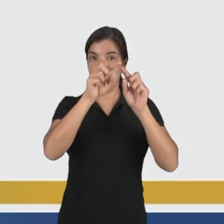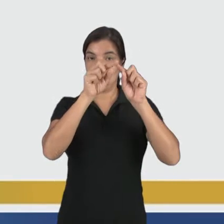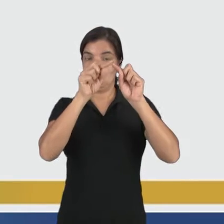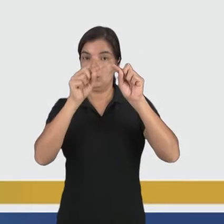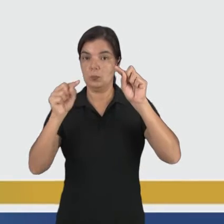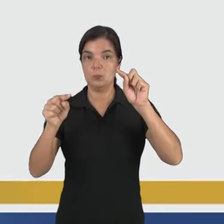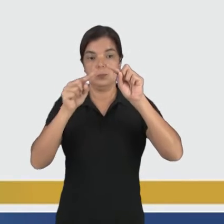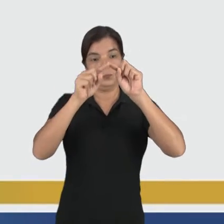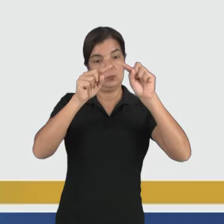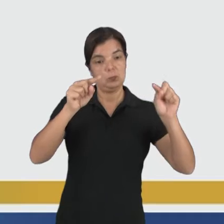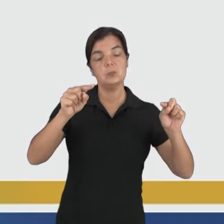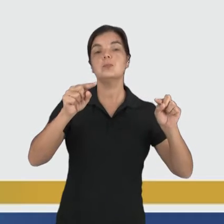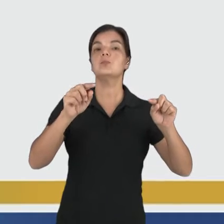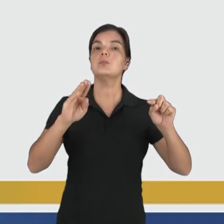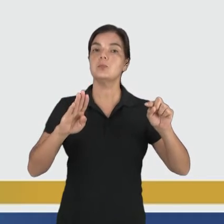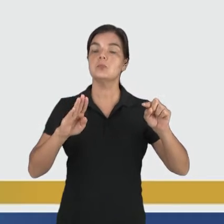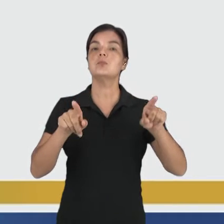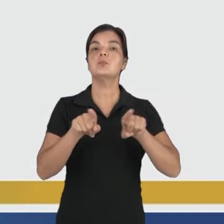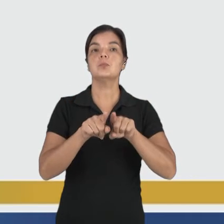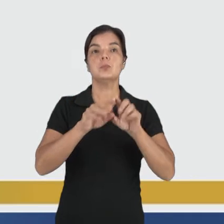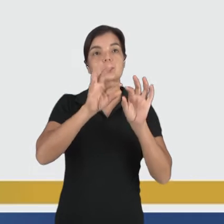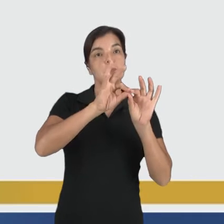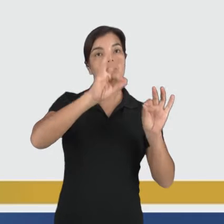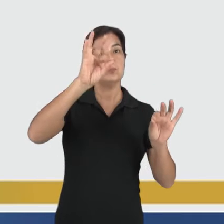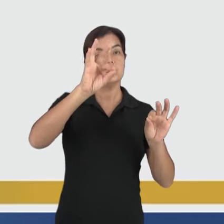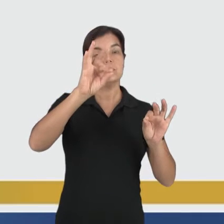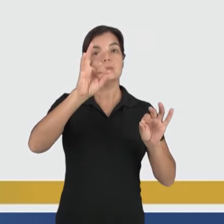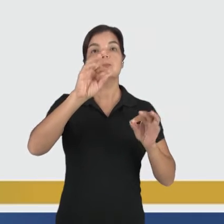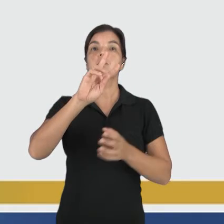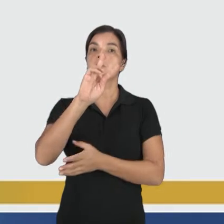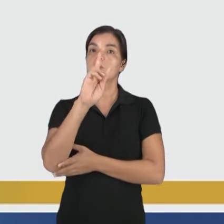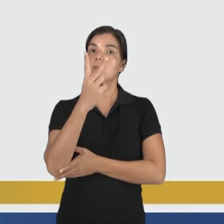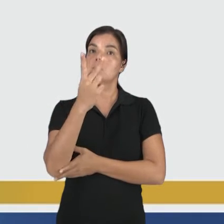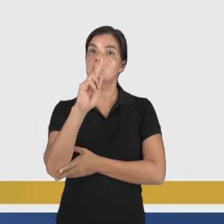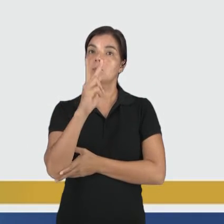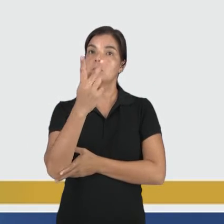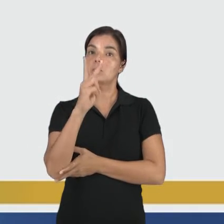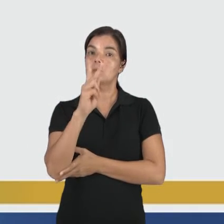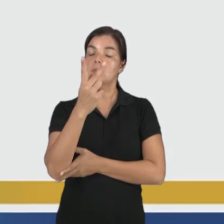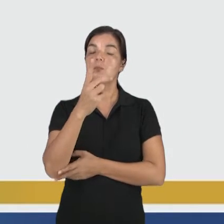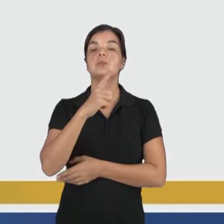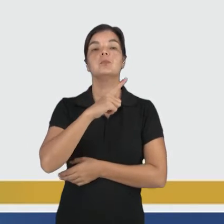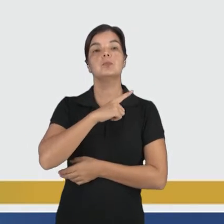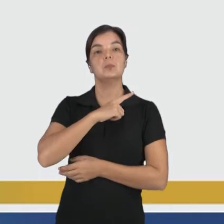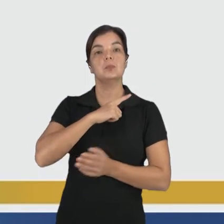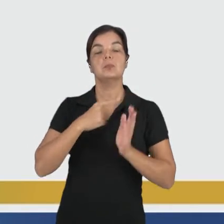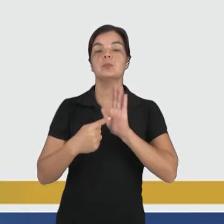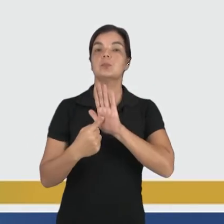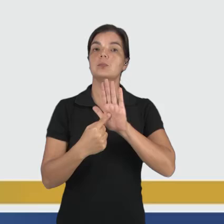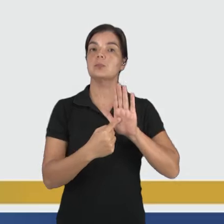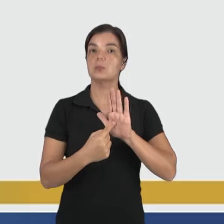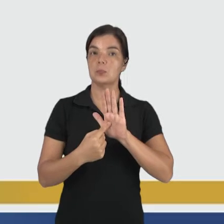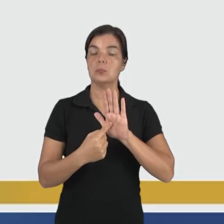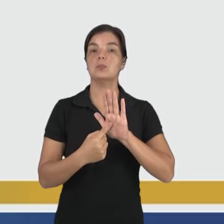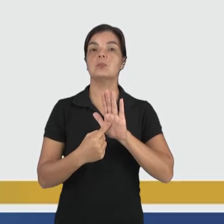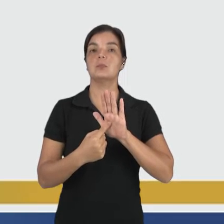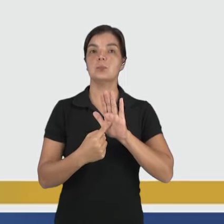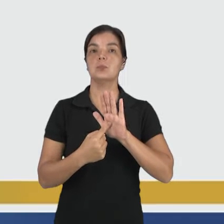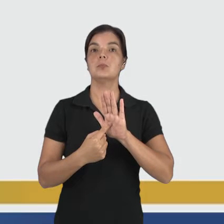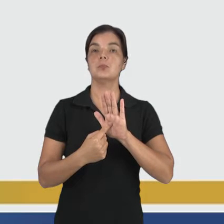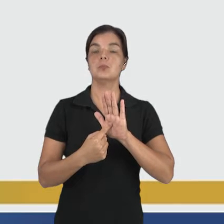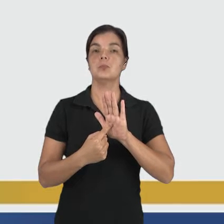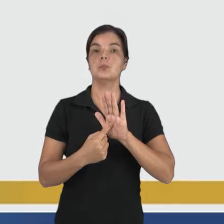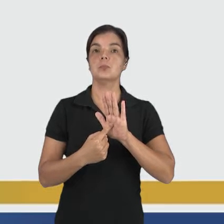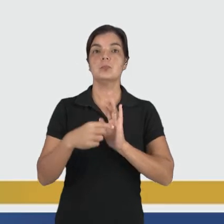sua base, uma altura H. E essa altura ela vai ser representada aí